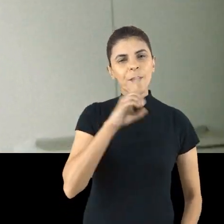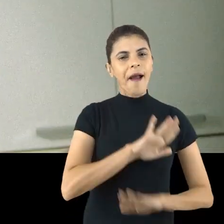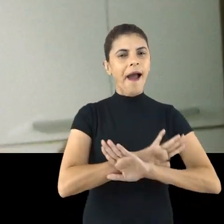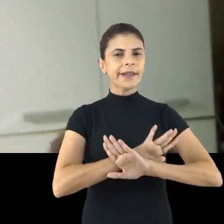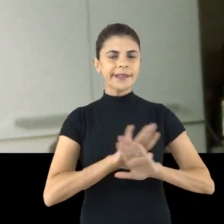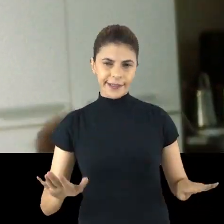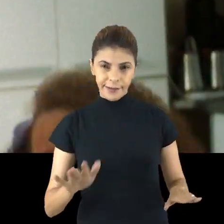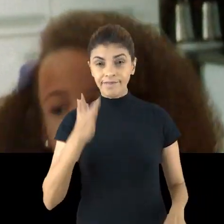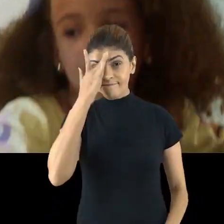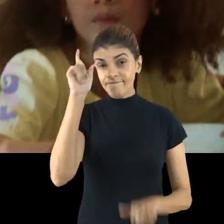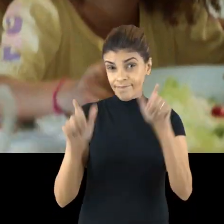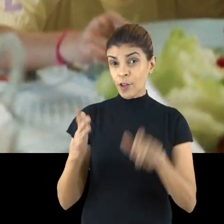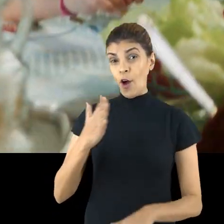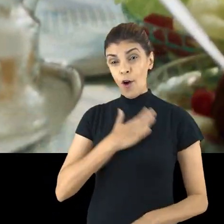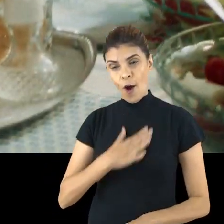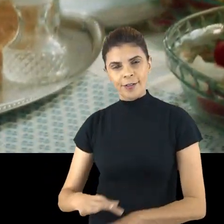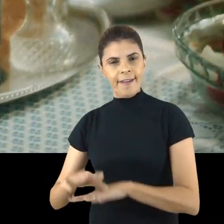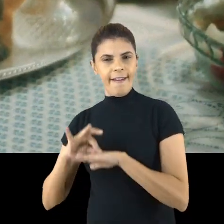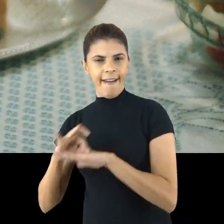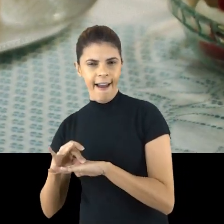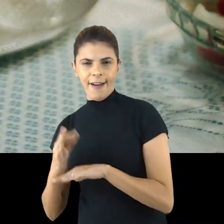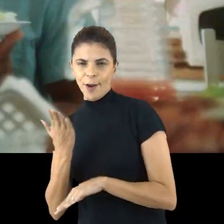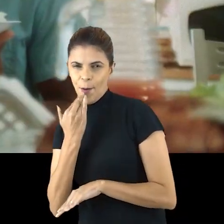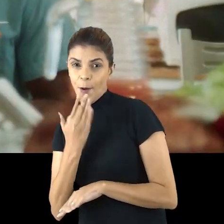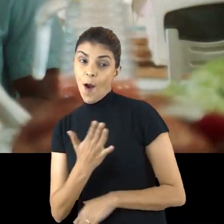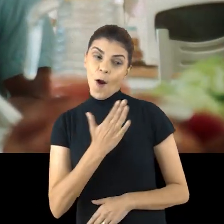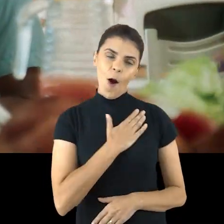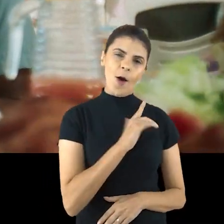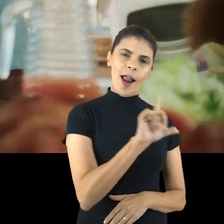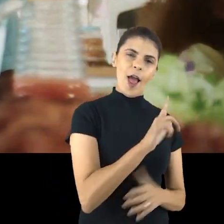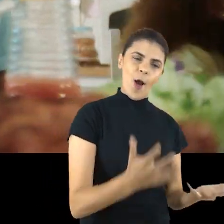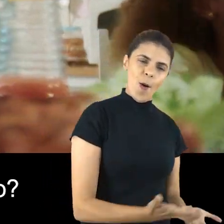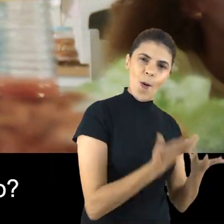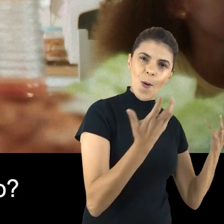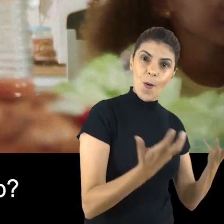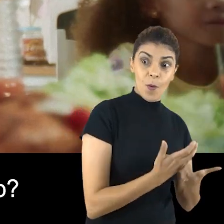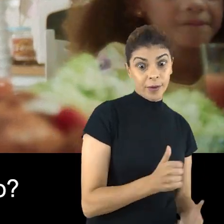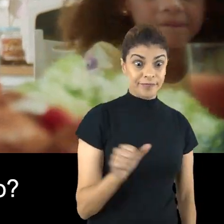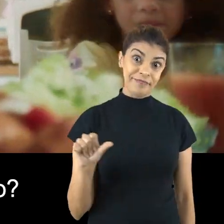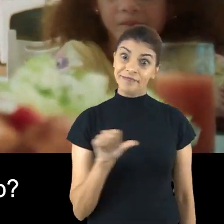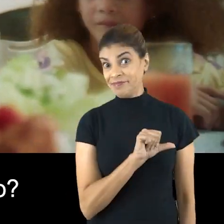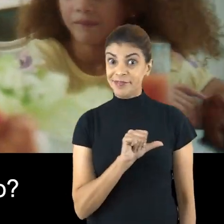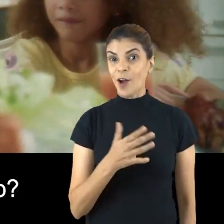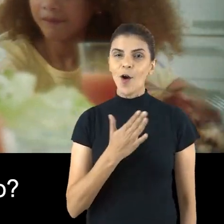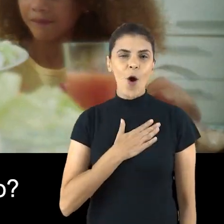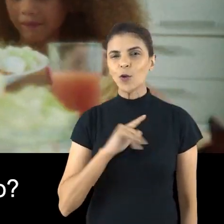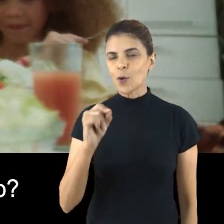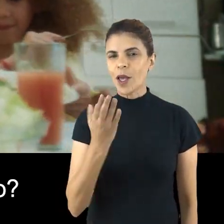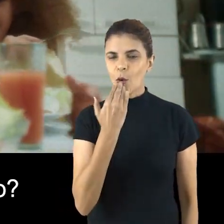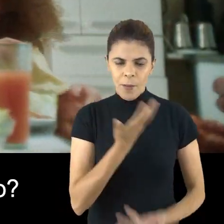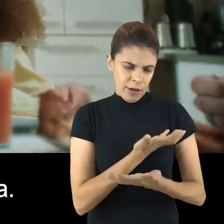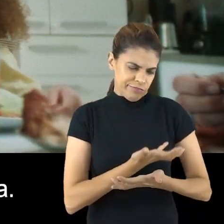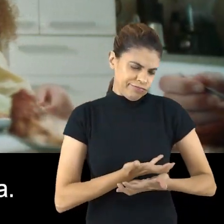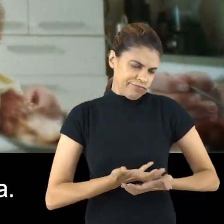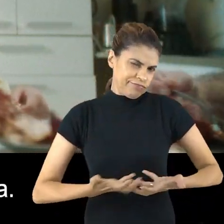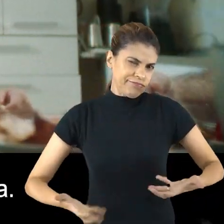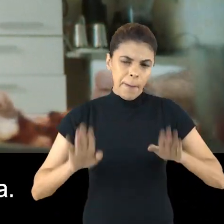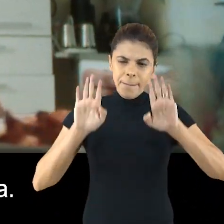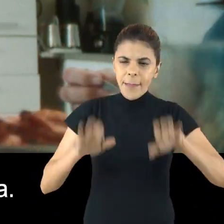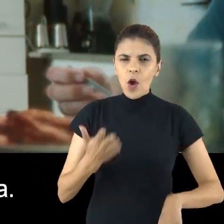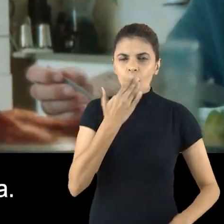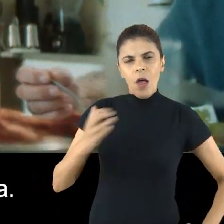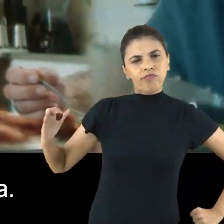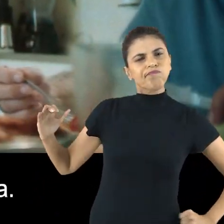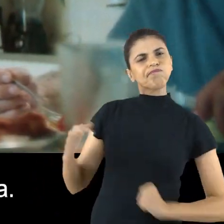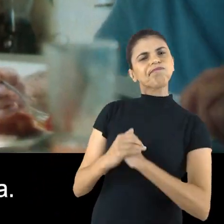Almoço de domingo é assim. Tem gente que gosta de carne, tem gente que prefere legumes. Mas sabe o que o seu Pedro gosta mesmo? É de ter